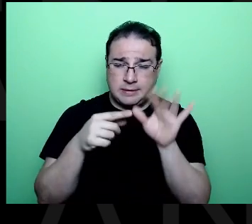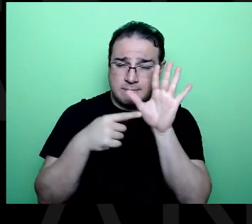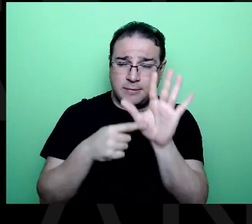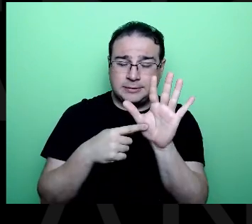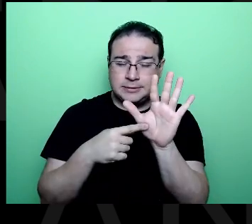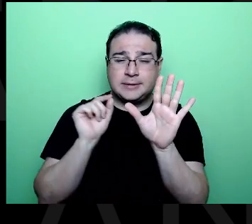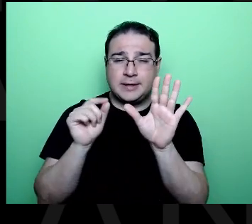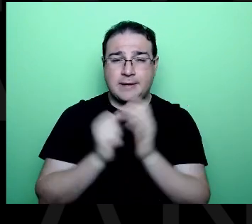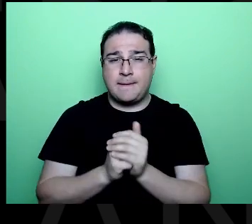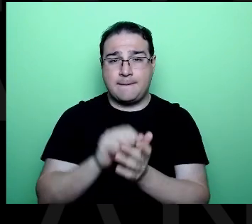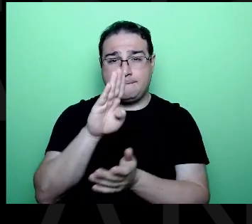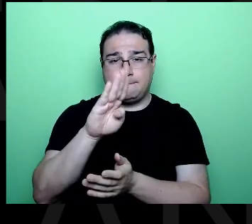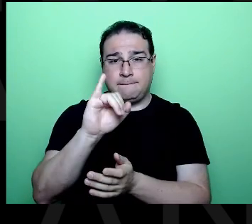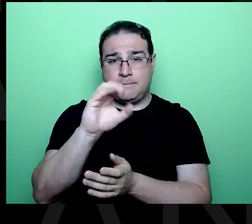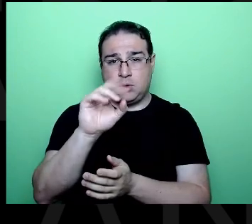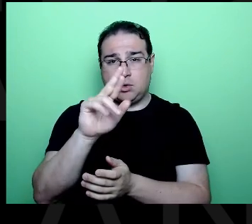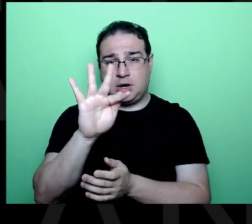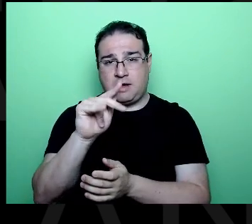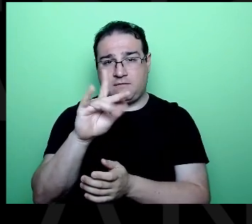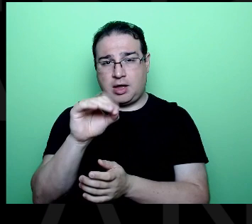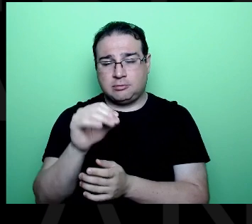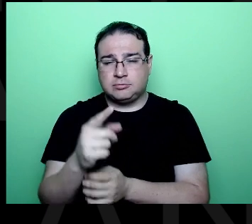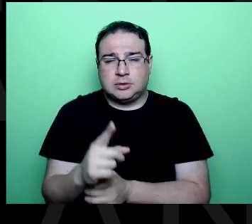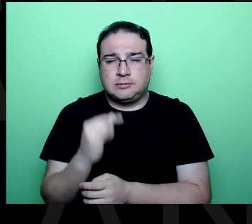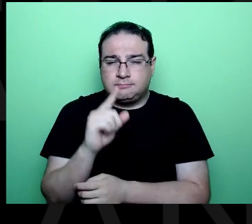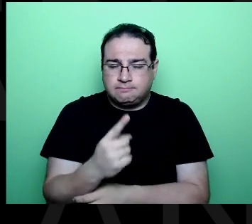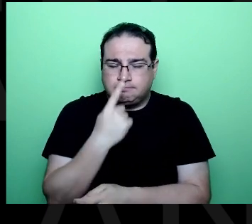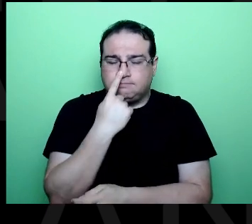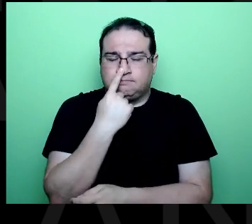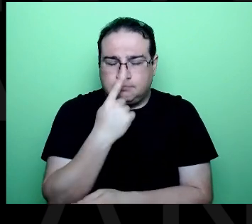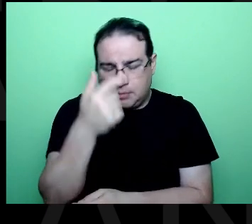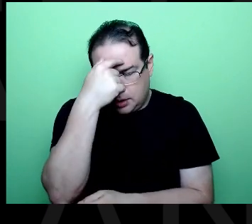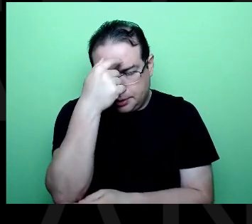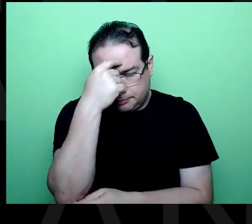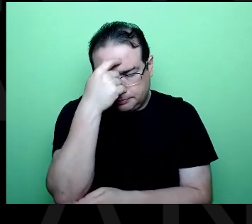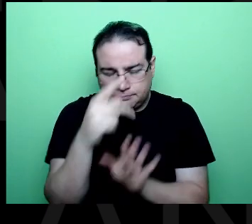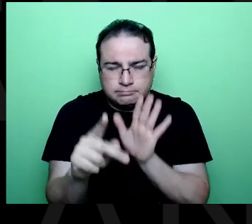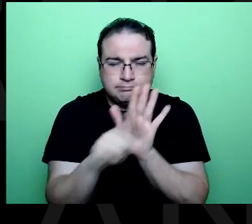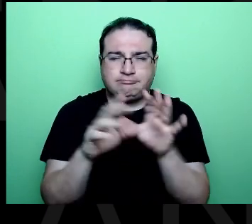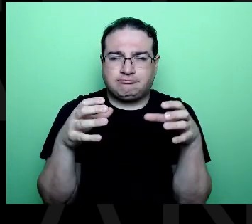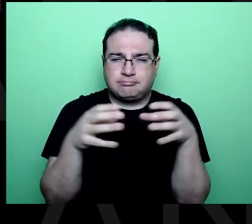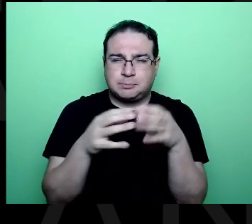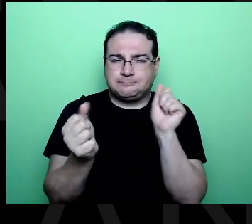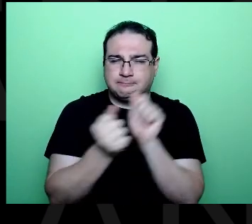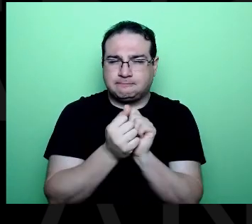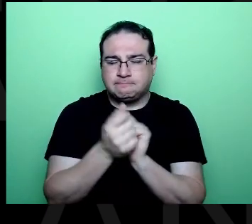você, o biografado se tornar íntimo do seu pensamento.